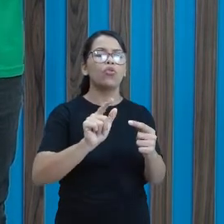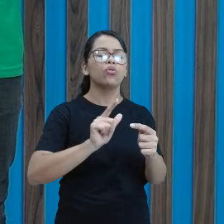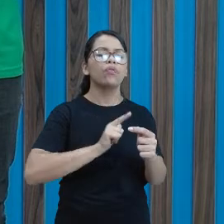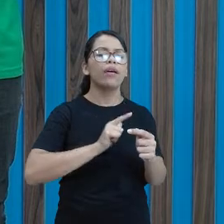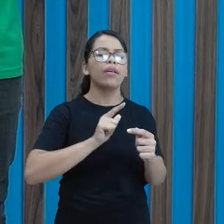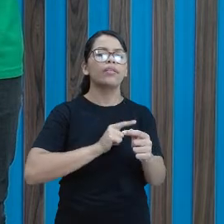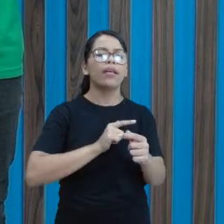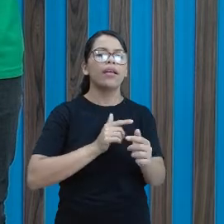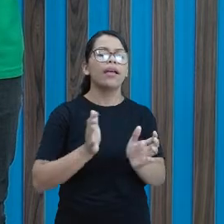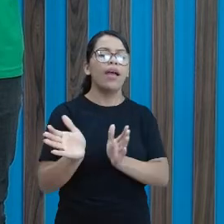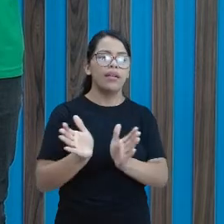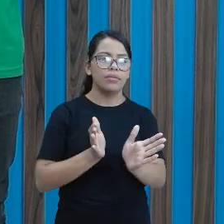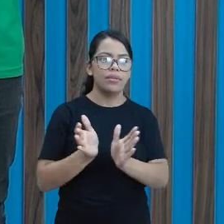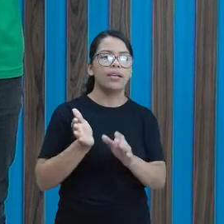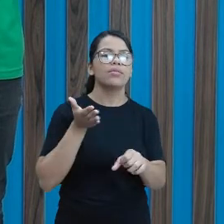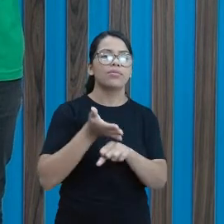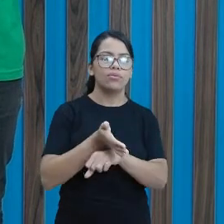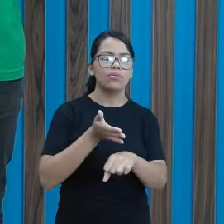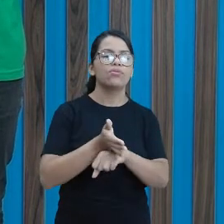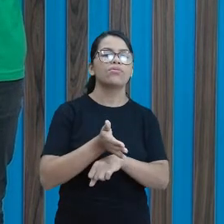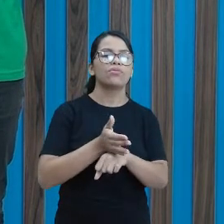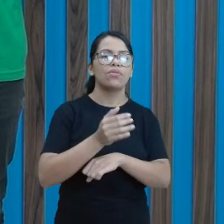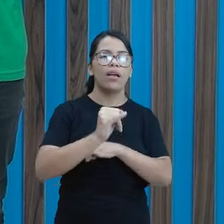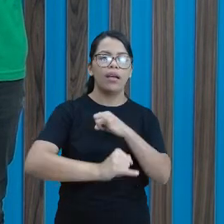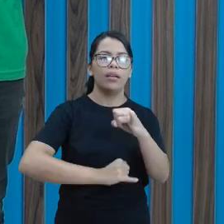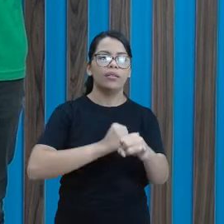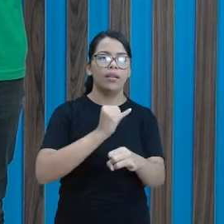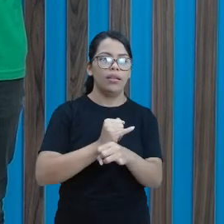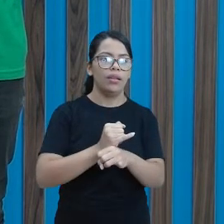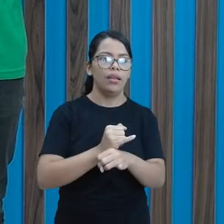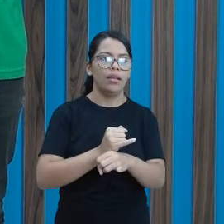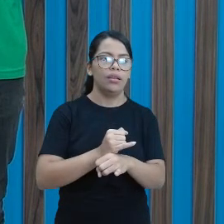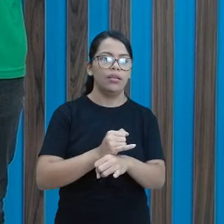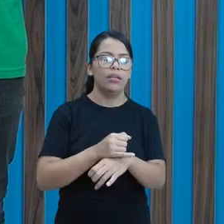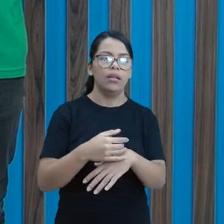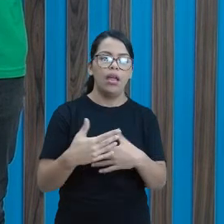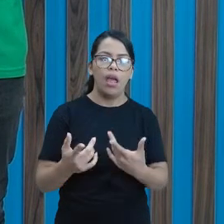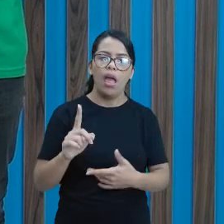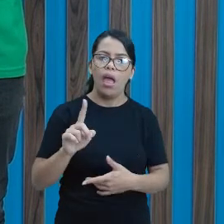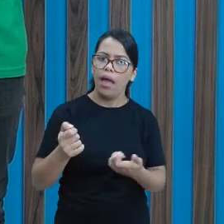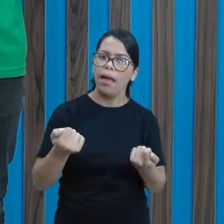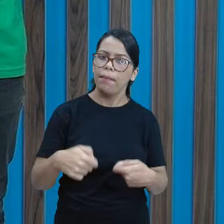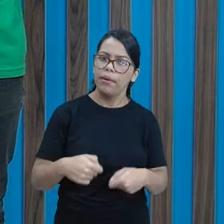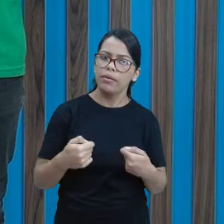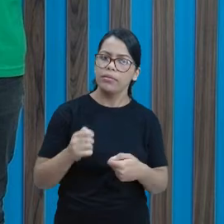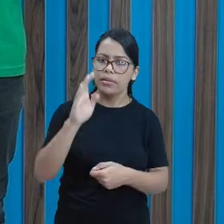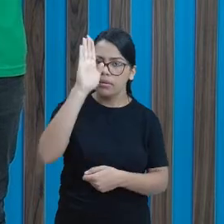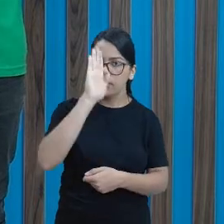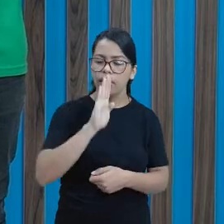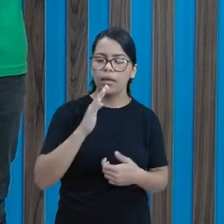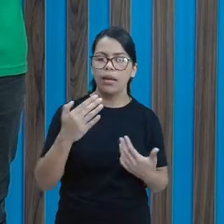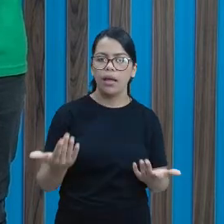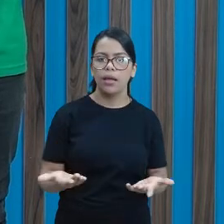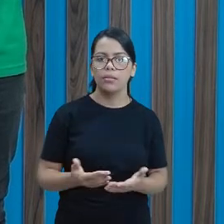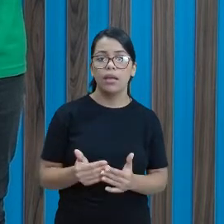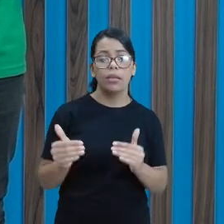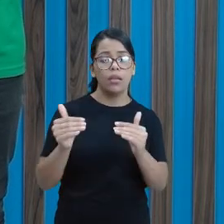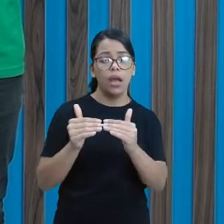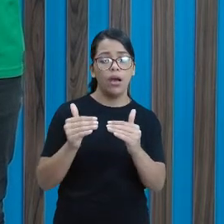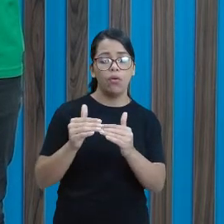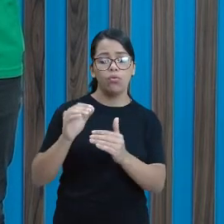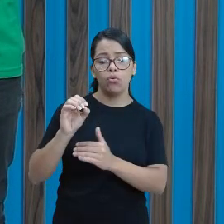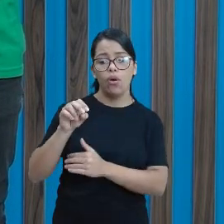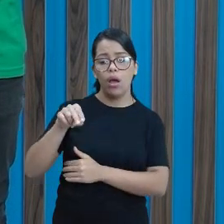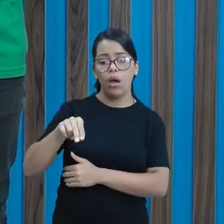no planeta, tá? Deveria ser gratuitamente, gente. O acesso deveria ser gratuito. E segundo a ONU,